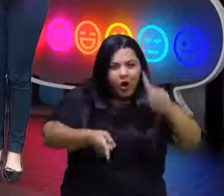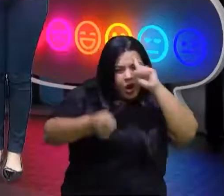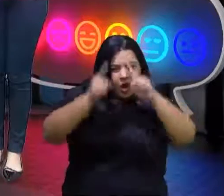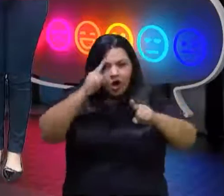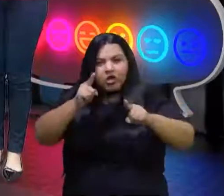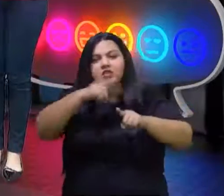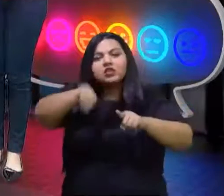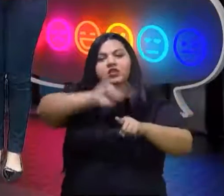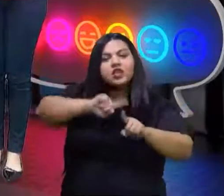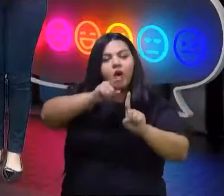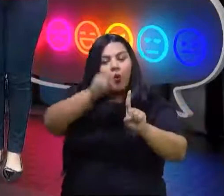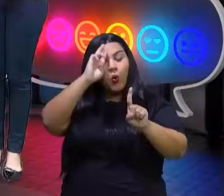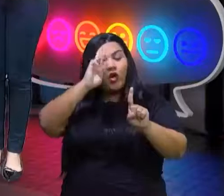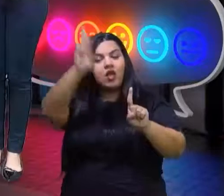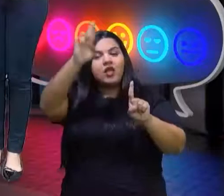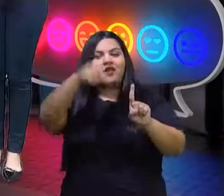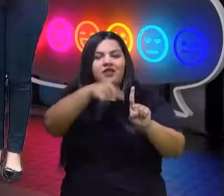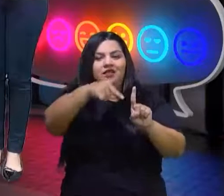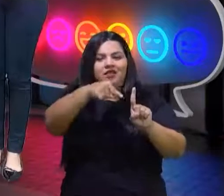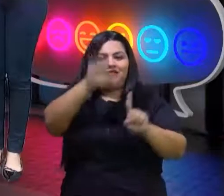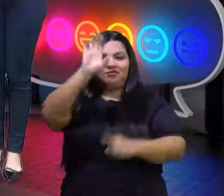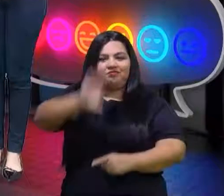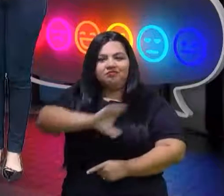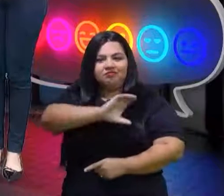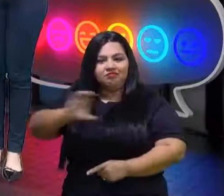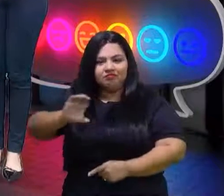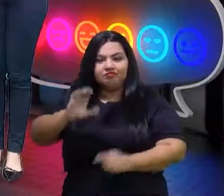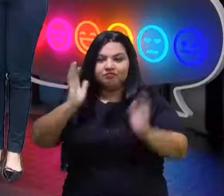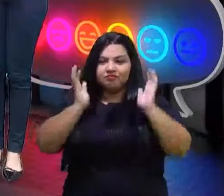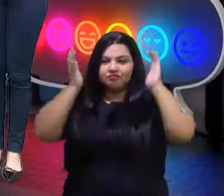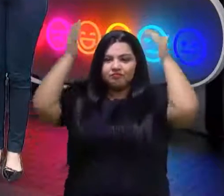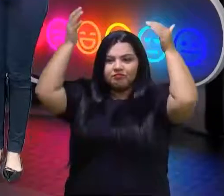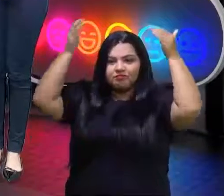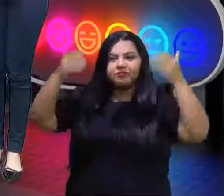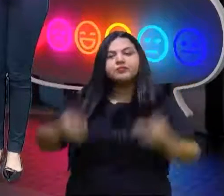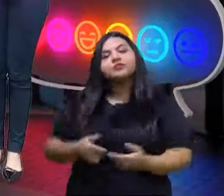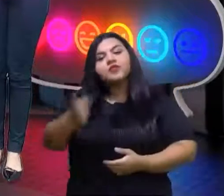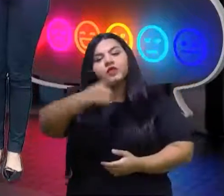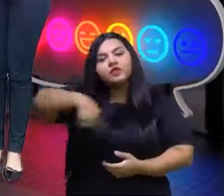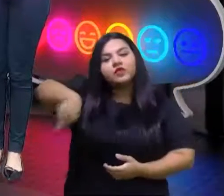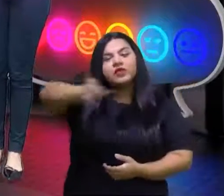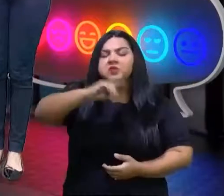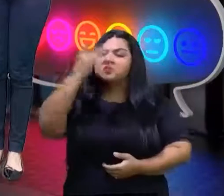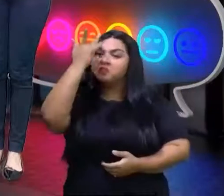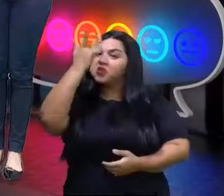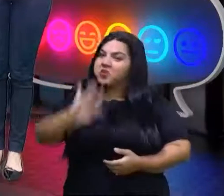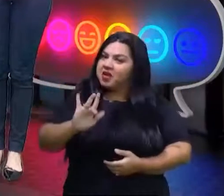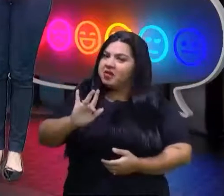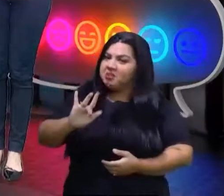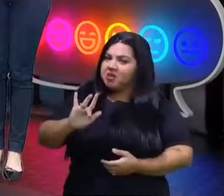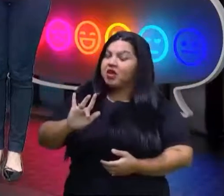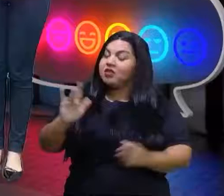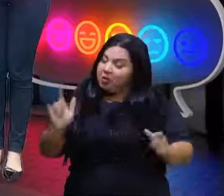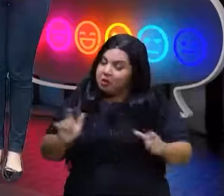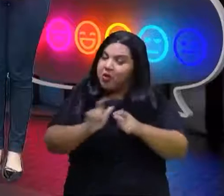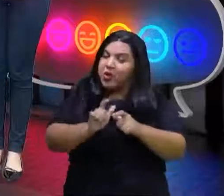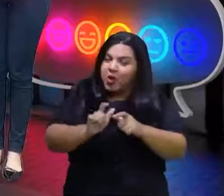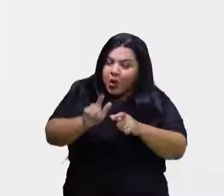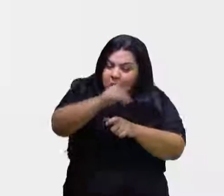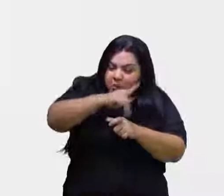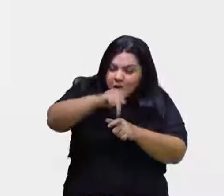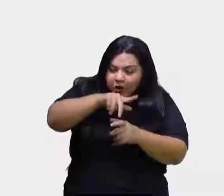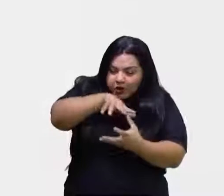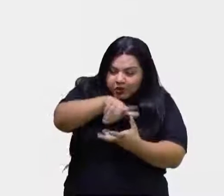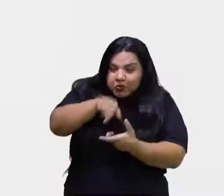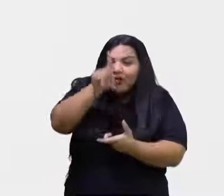questão religiosa ali assegurada, tá bom? Para os cristãos. Então, para você que não sabia, o menor país do mundo, olha